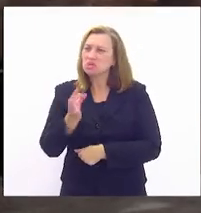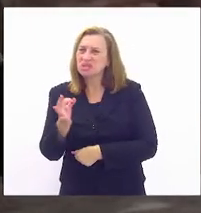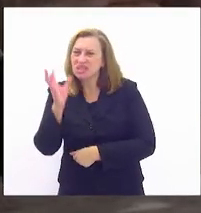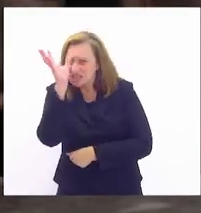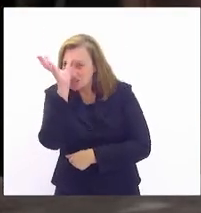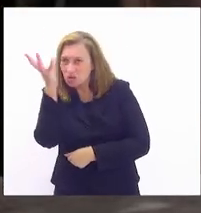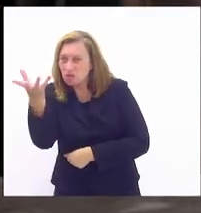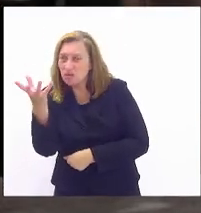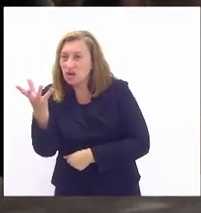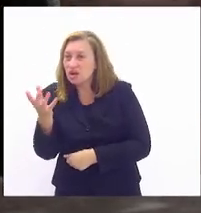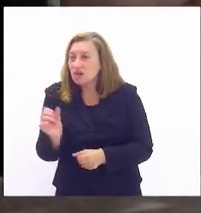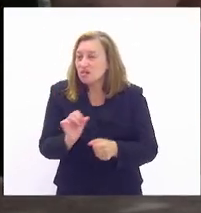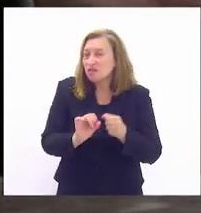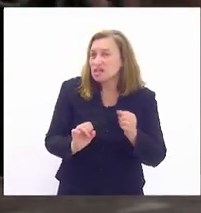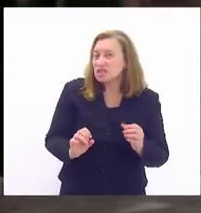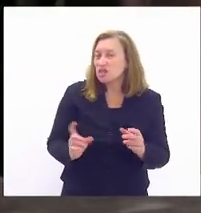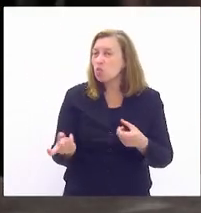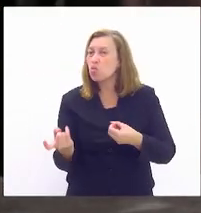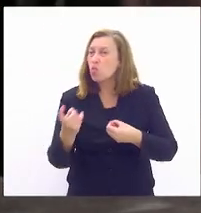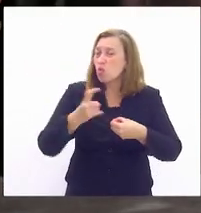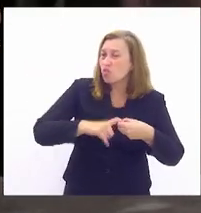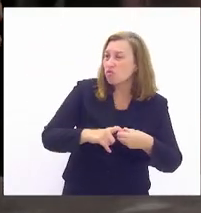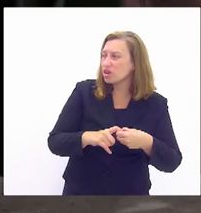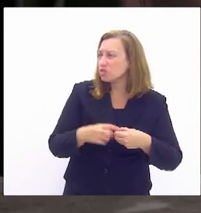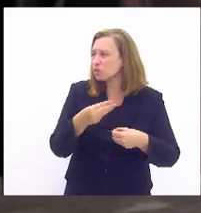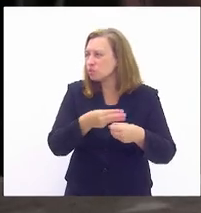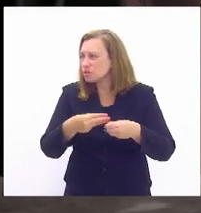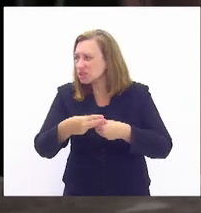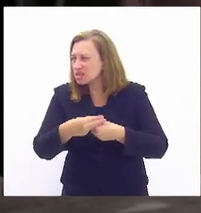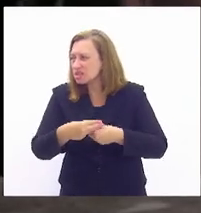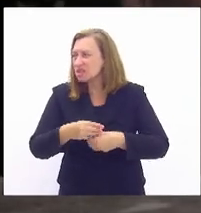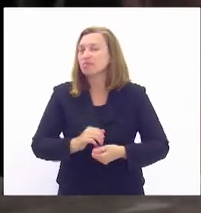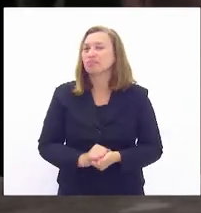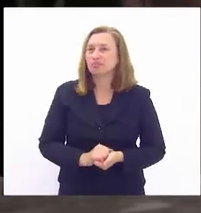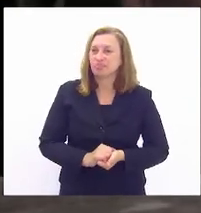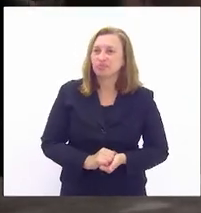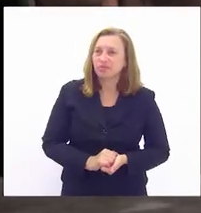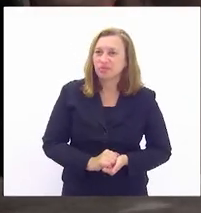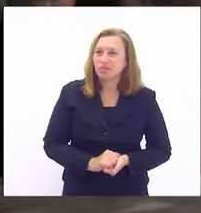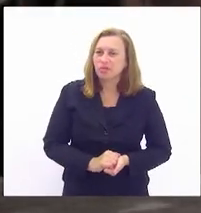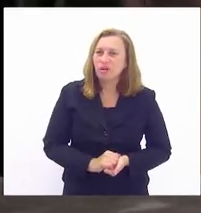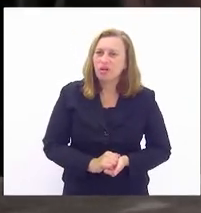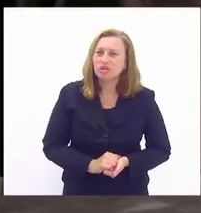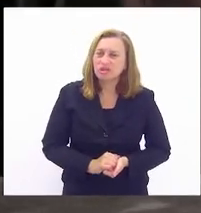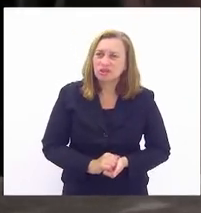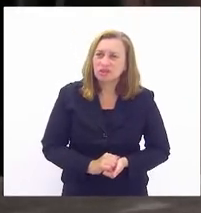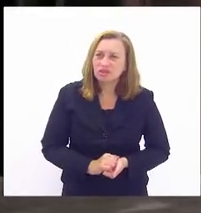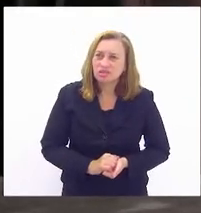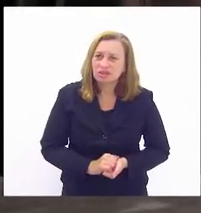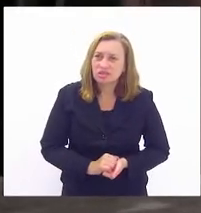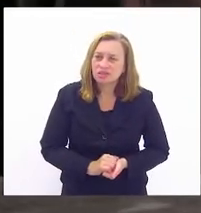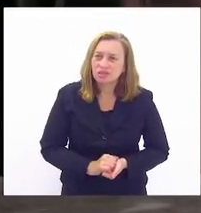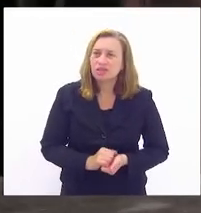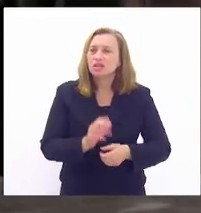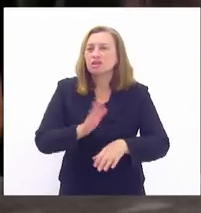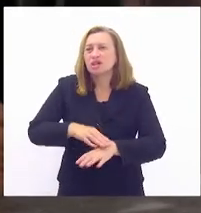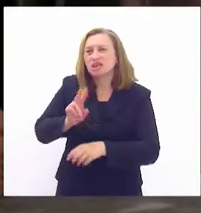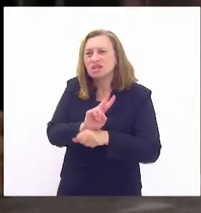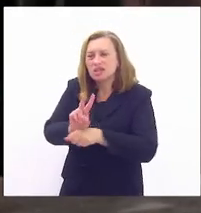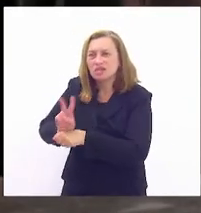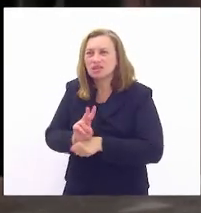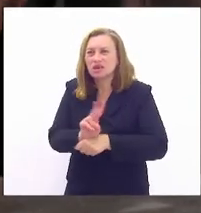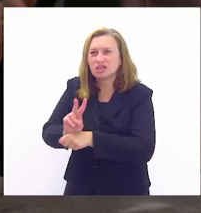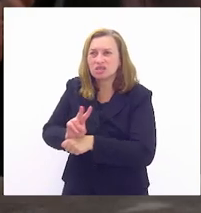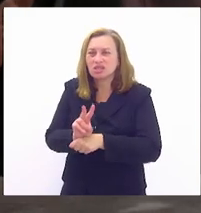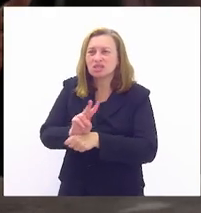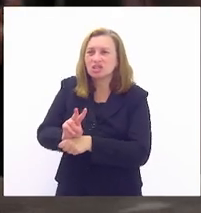seria fazer um convênio com o município, do órgão do município, com o órgão do Estado, para a gente aproximar mais essa fiscalização, já que é